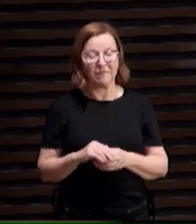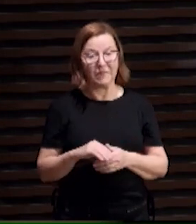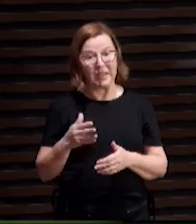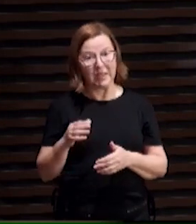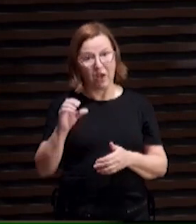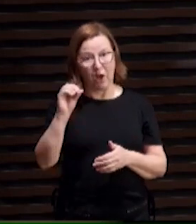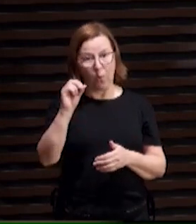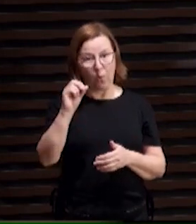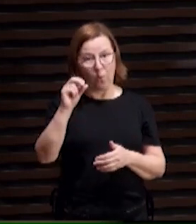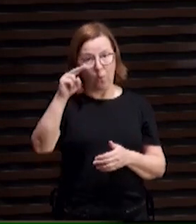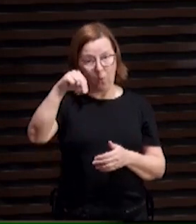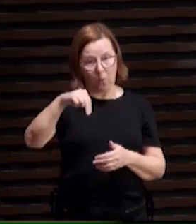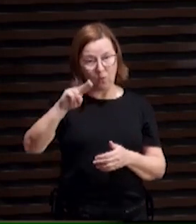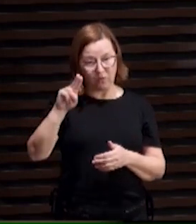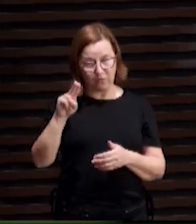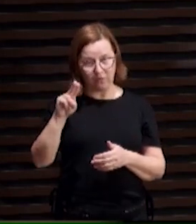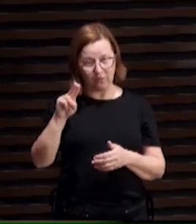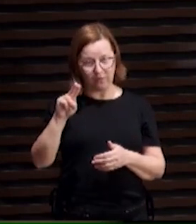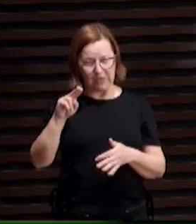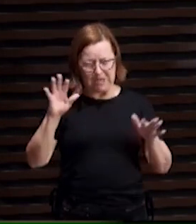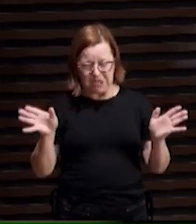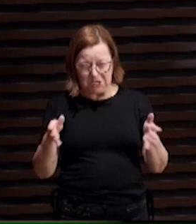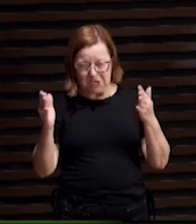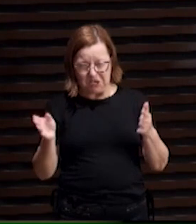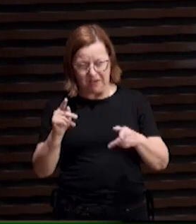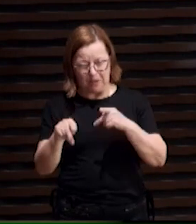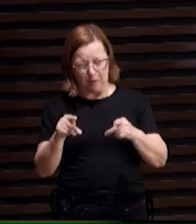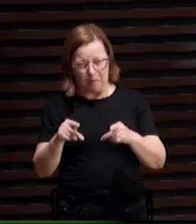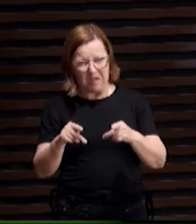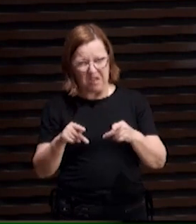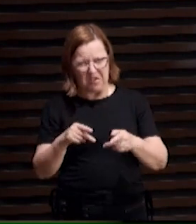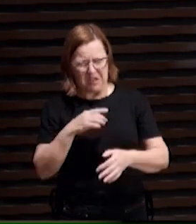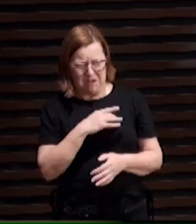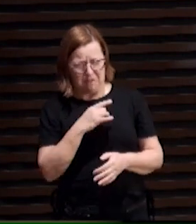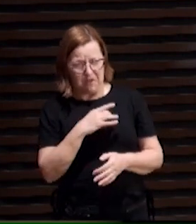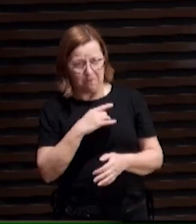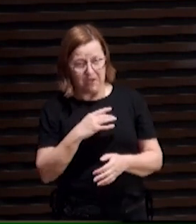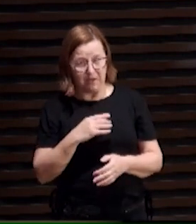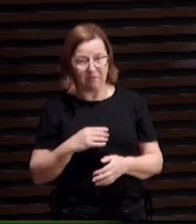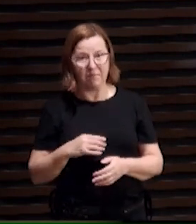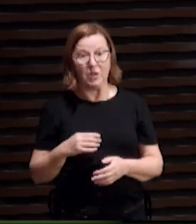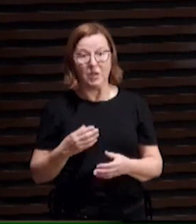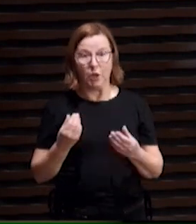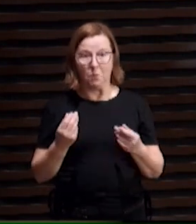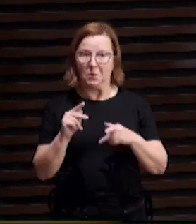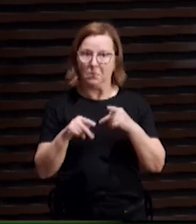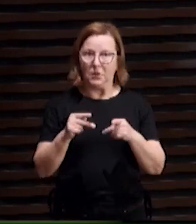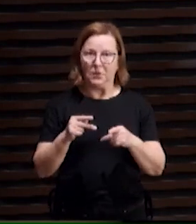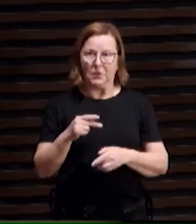ONU fomentando esse medo e muita gente se apavorando.